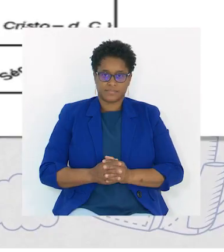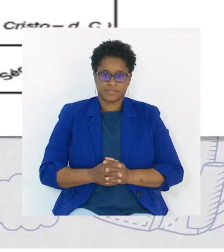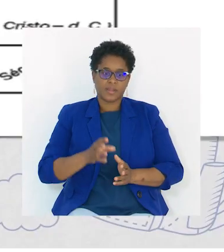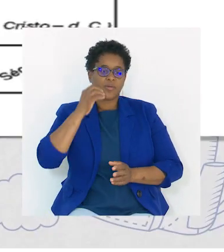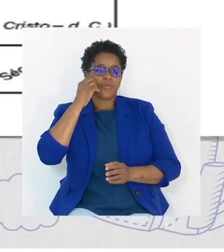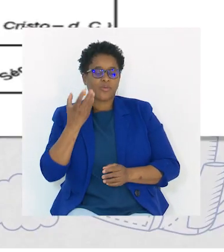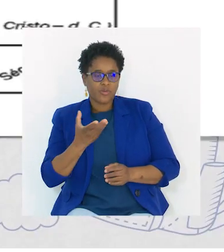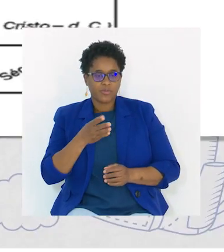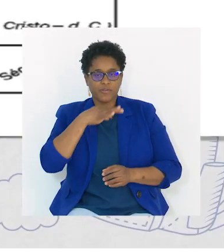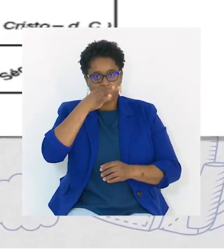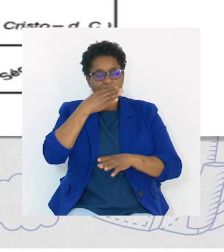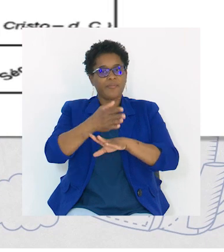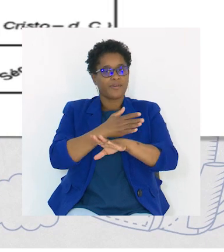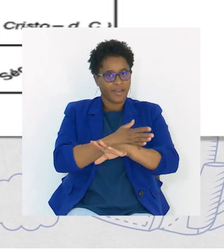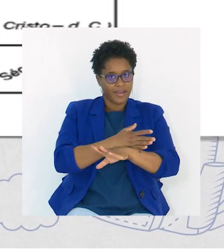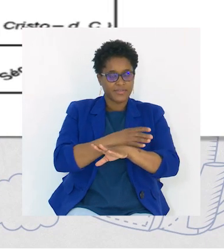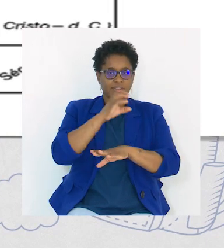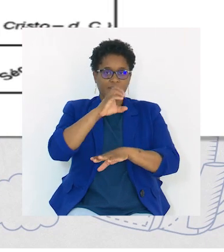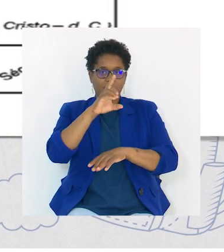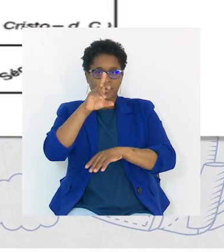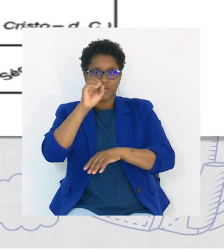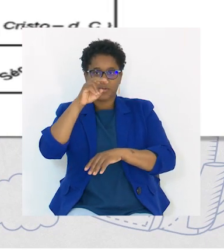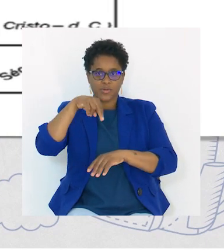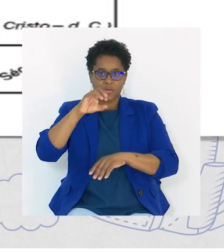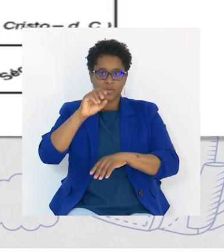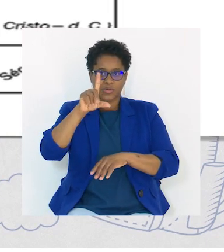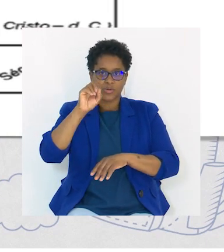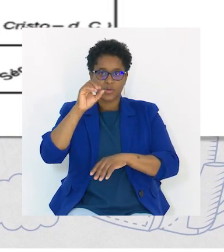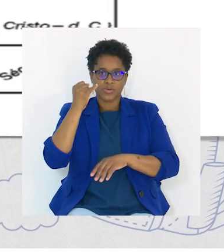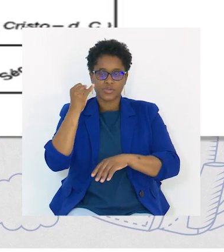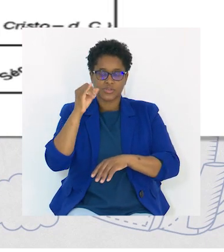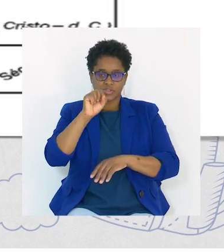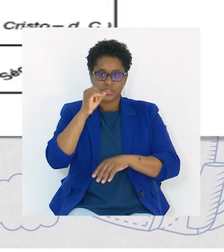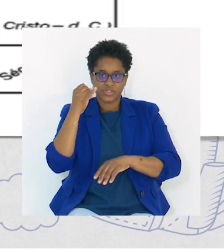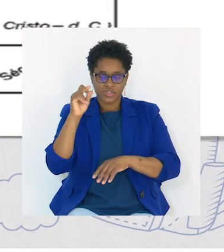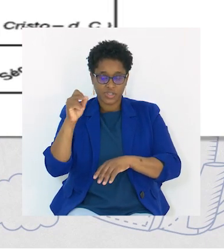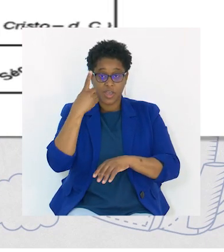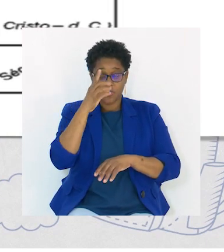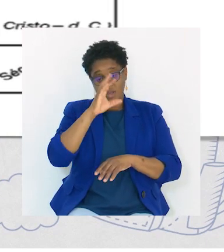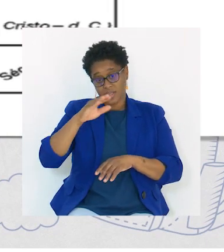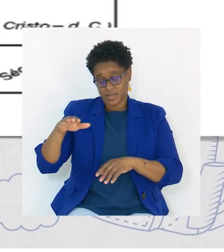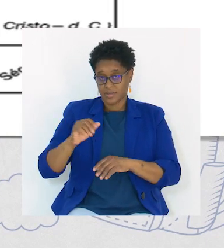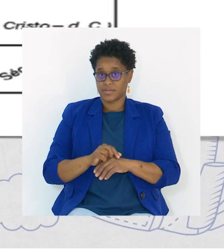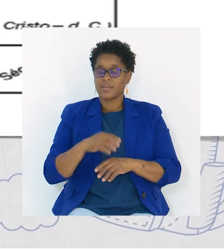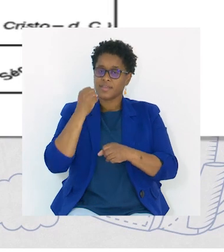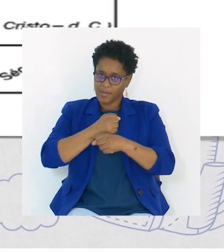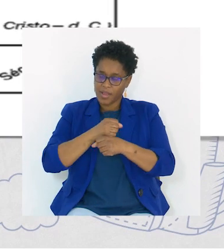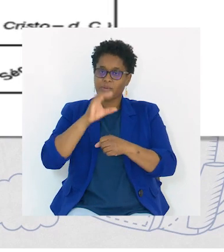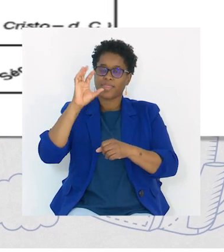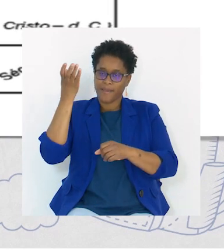Como dissemos, a cronologia é uma ciência que trabalha com o